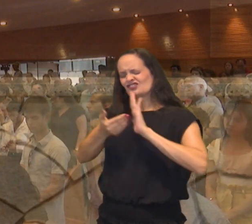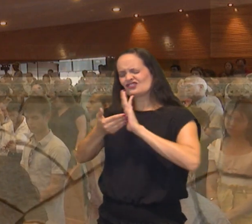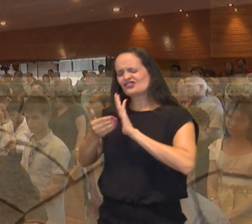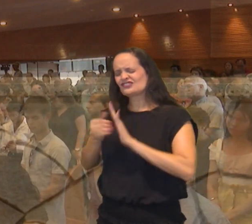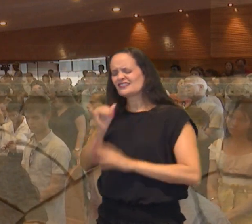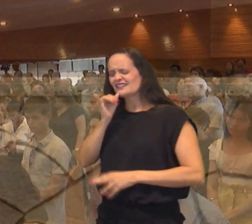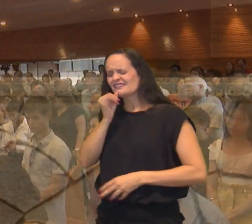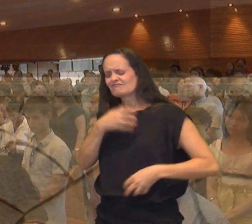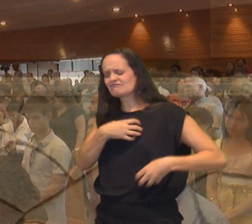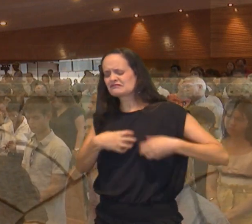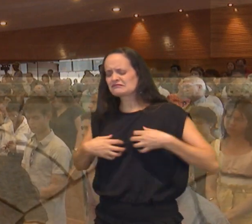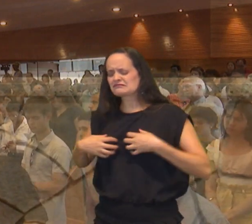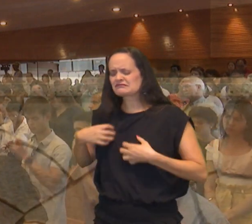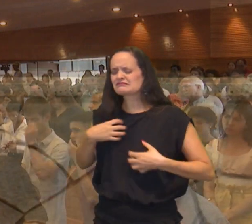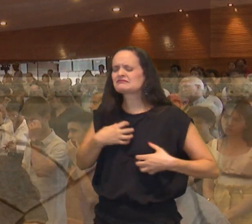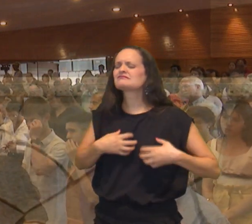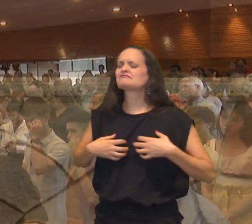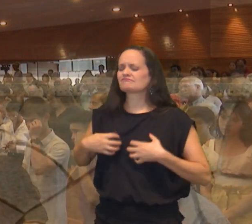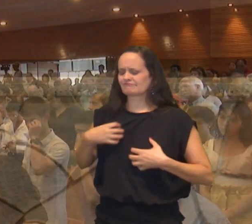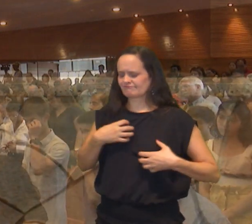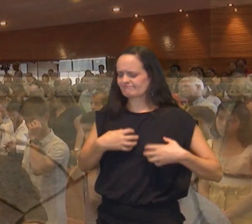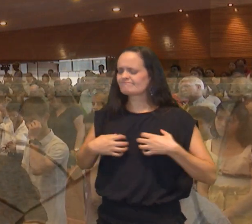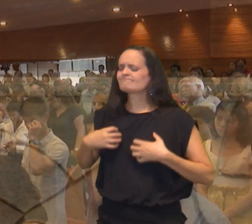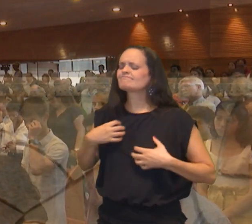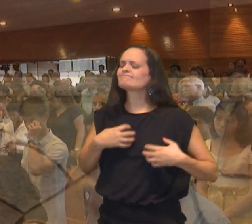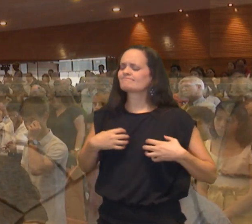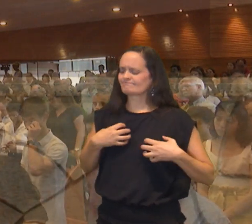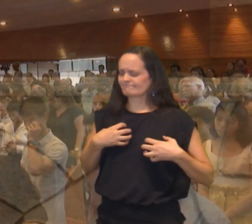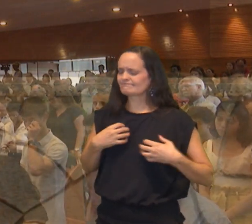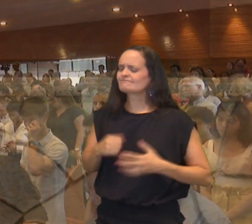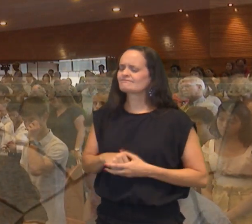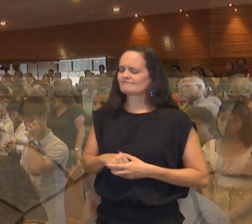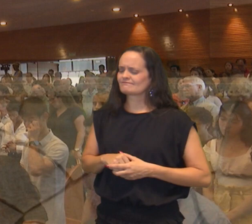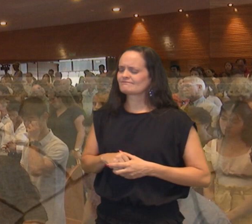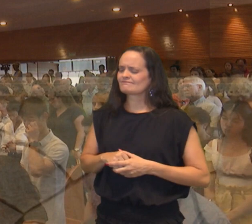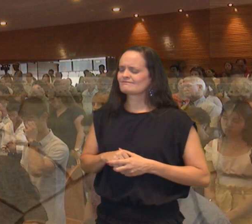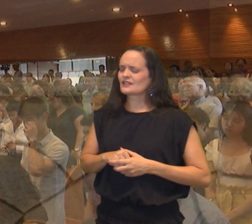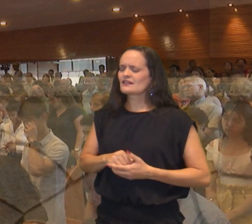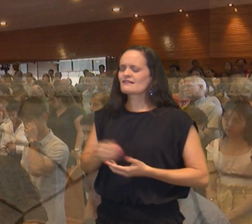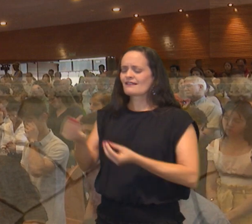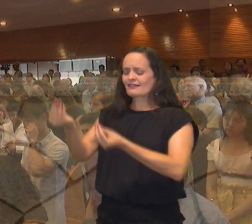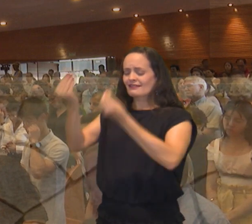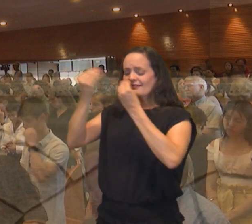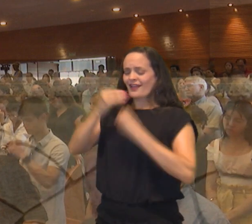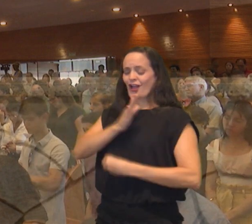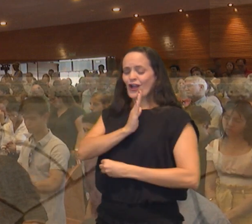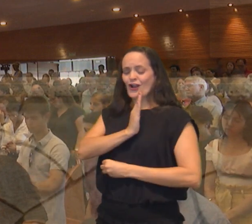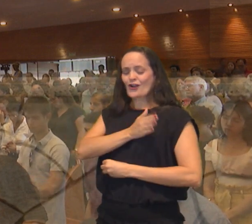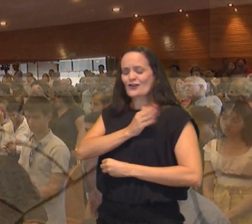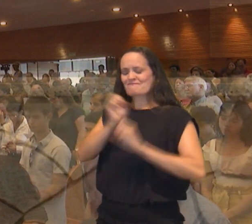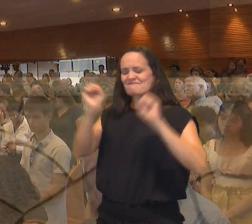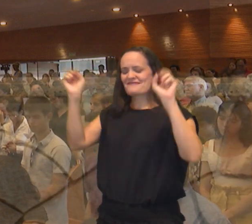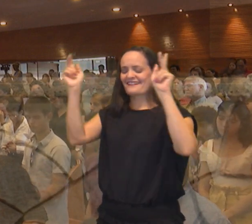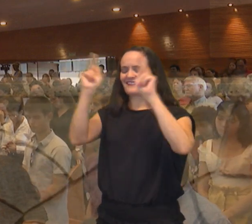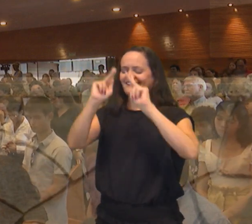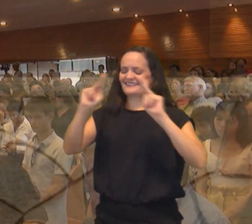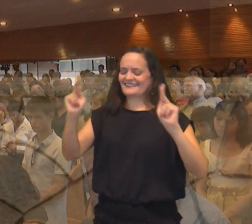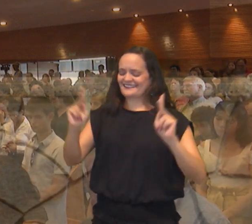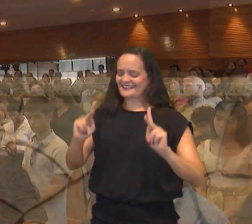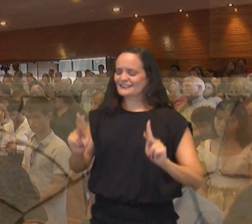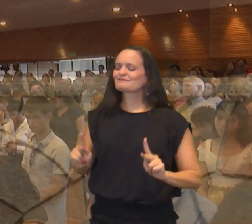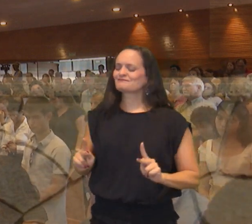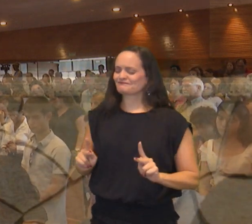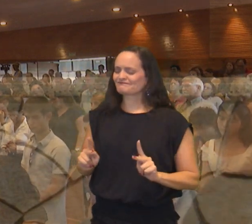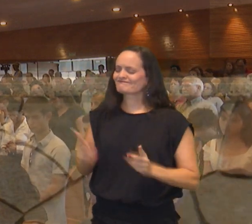angústias, e trazendo aos nossos corações a Tua doce paz. Trazendo aos